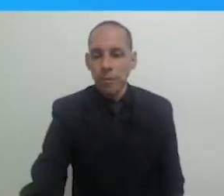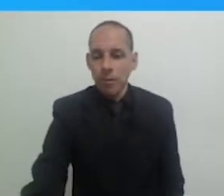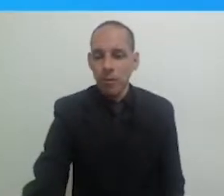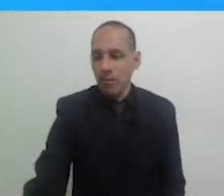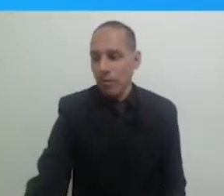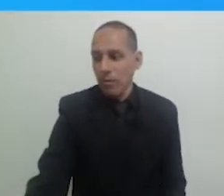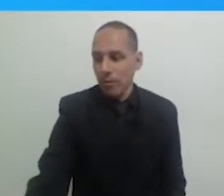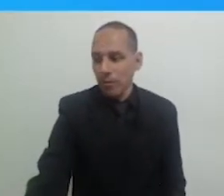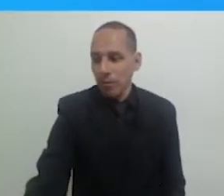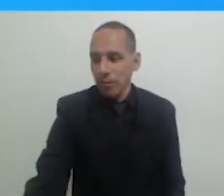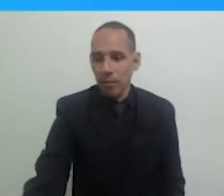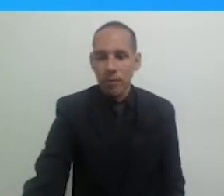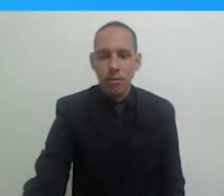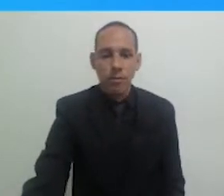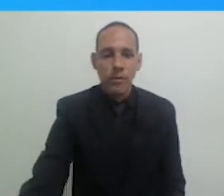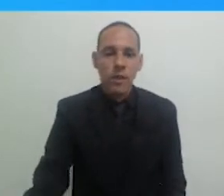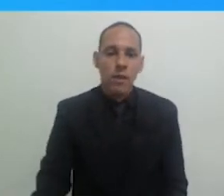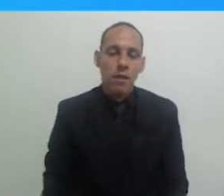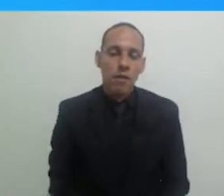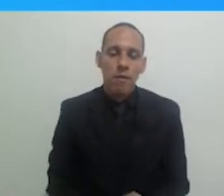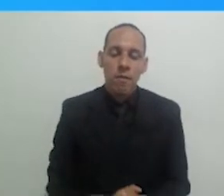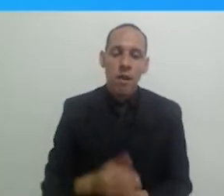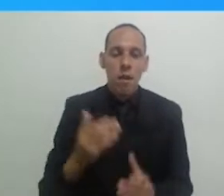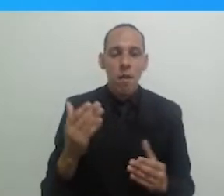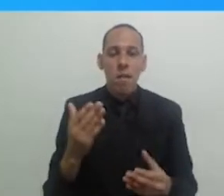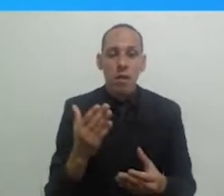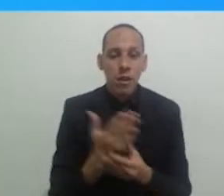Julgamentos. Processo número 1 da pauta. Mandado de segurança